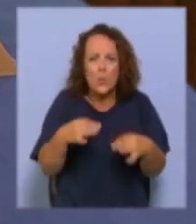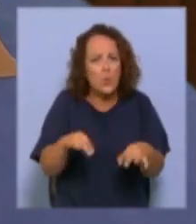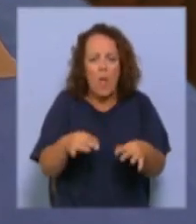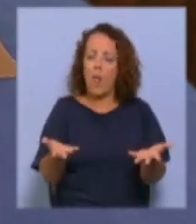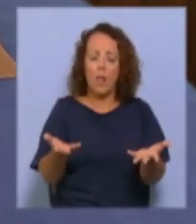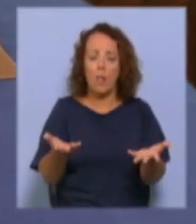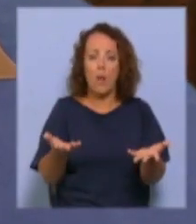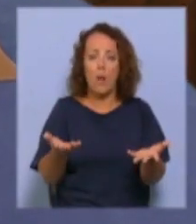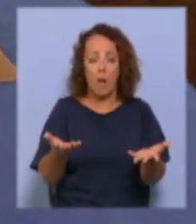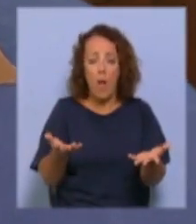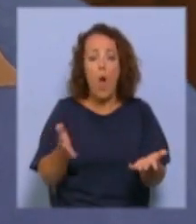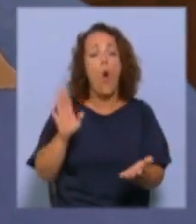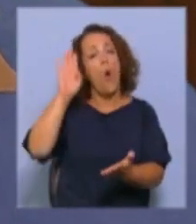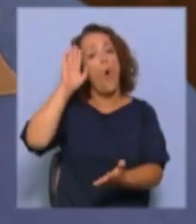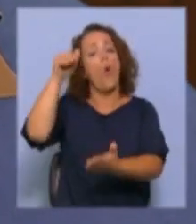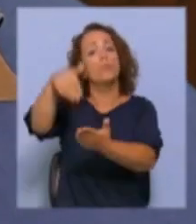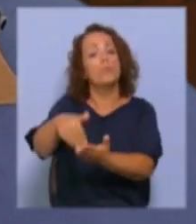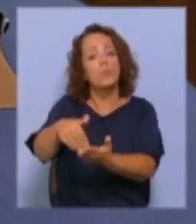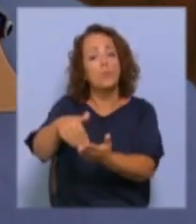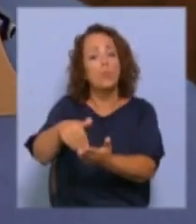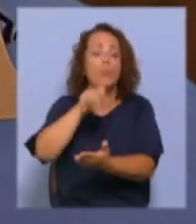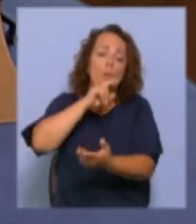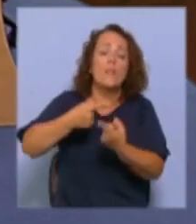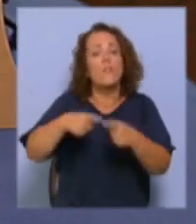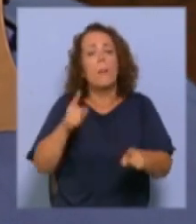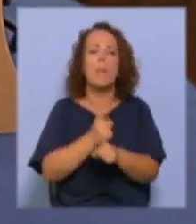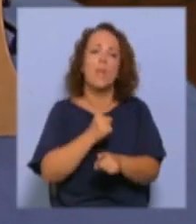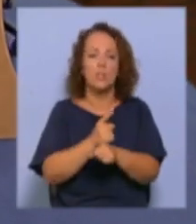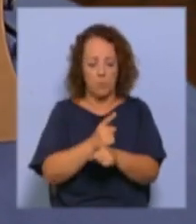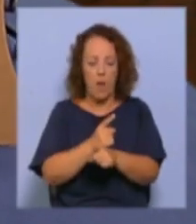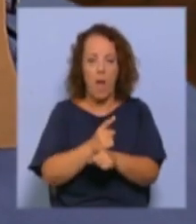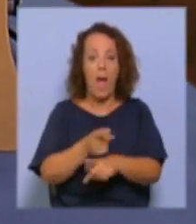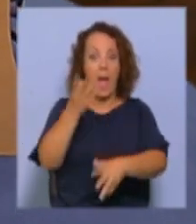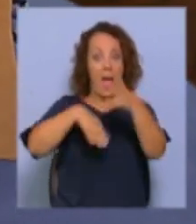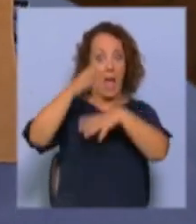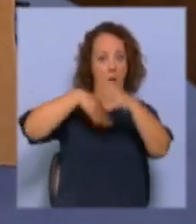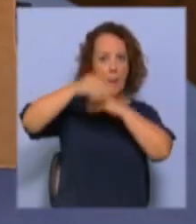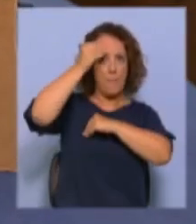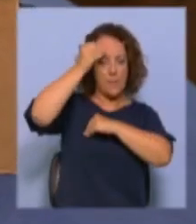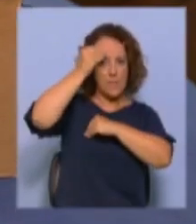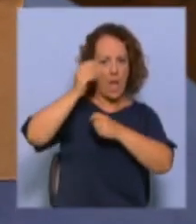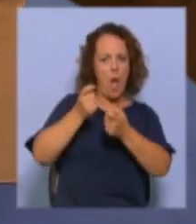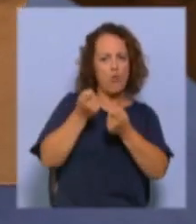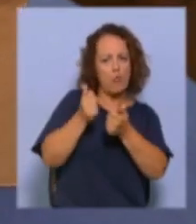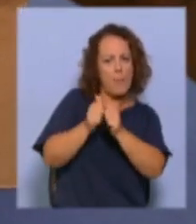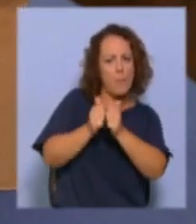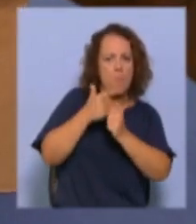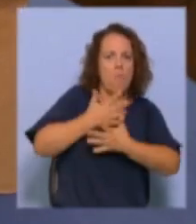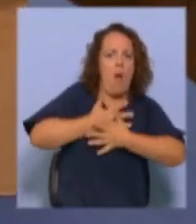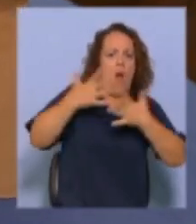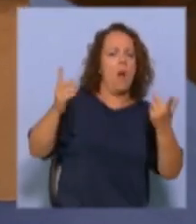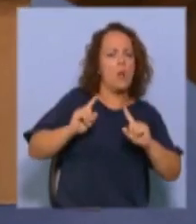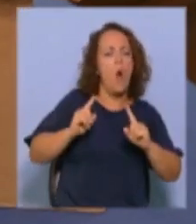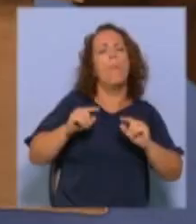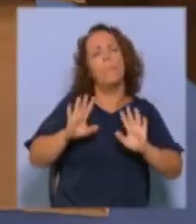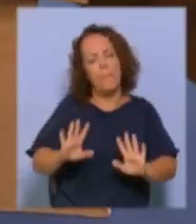que, obviamente, os fins a que se chegam sejam diferentes. Nas restantes aprendizagens há adaptações, não são tão elevada monta, mas eu acho que nós